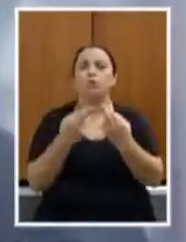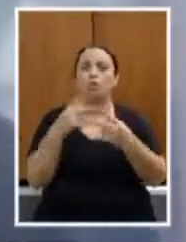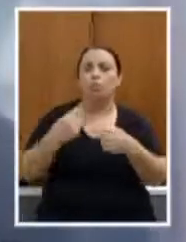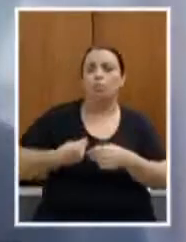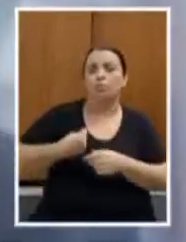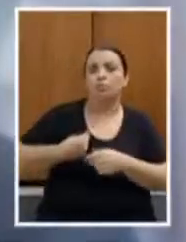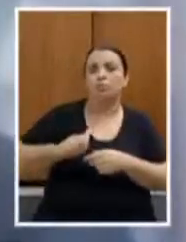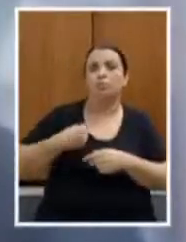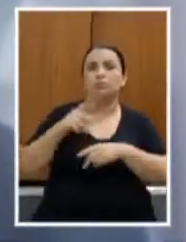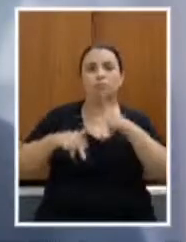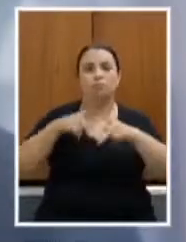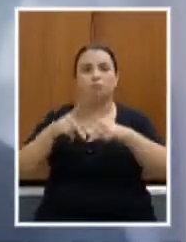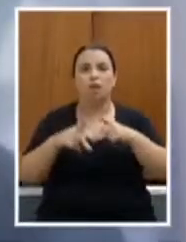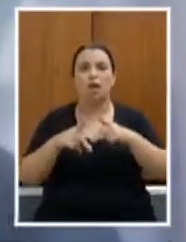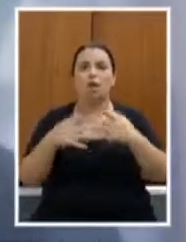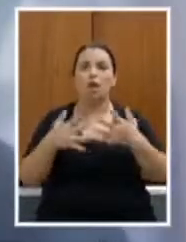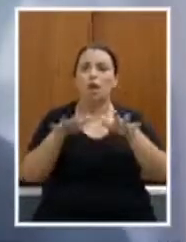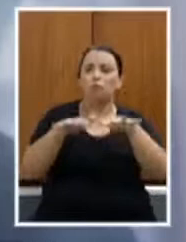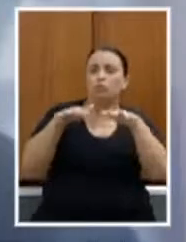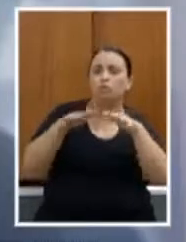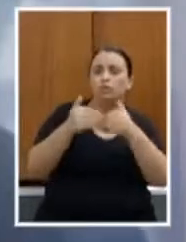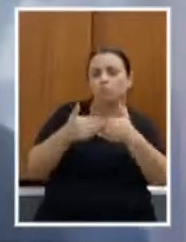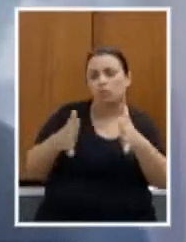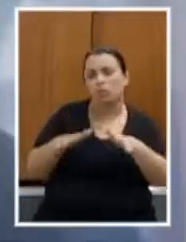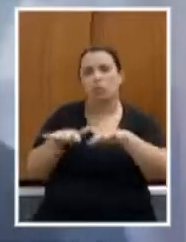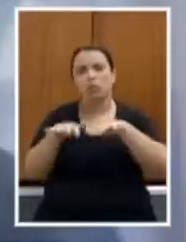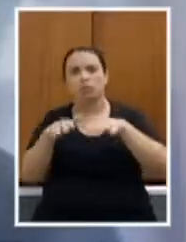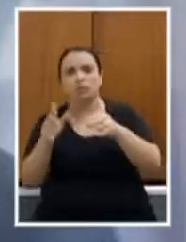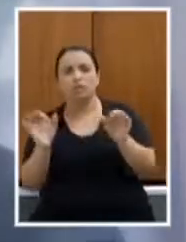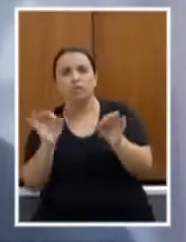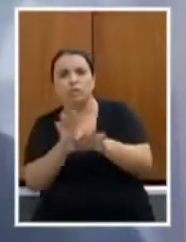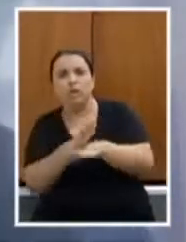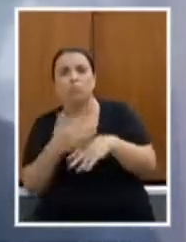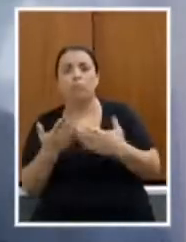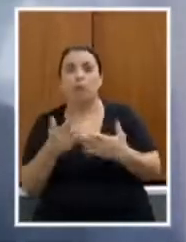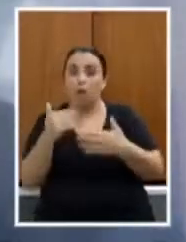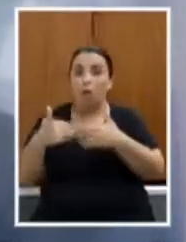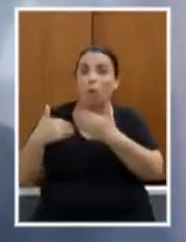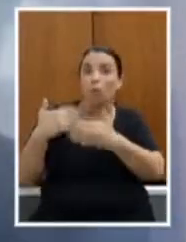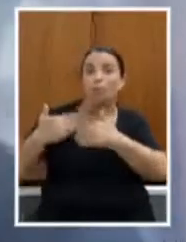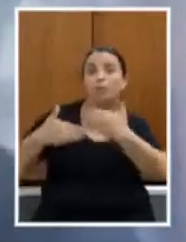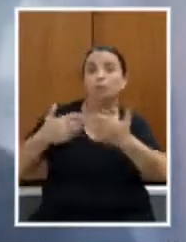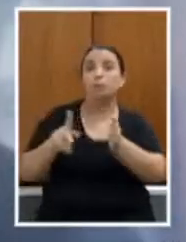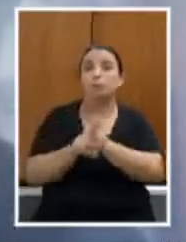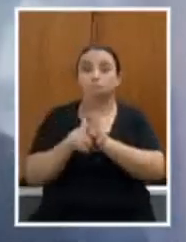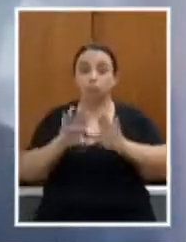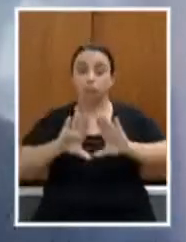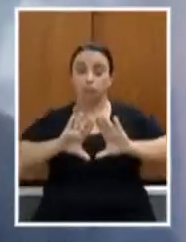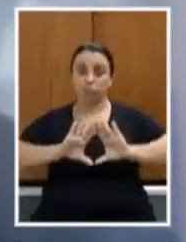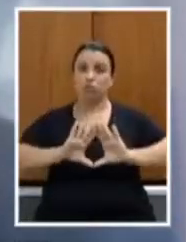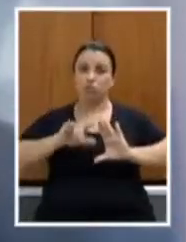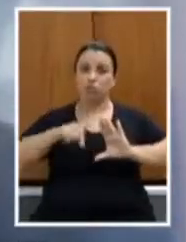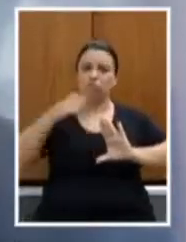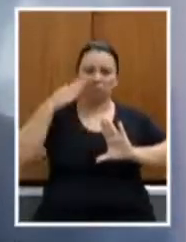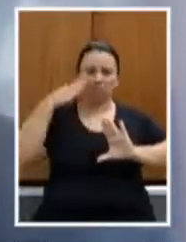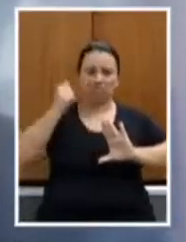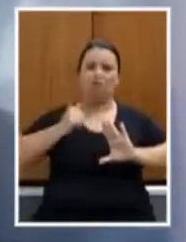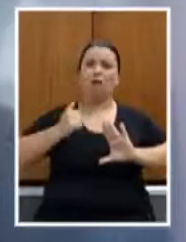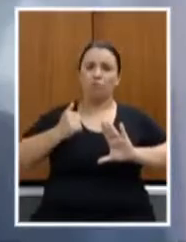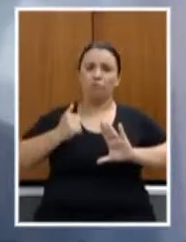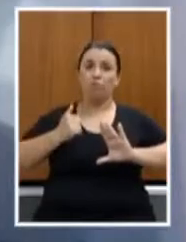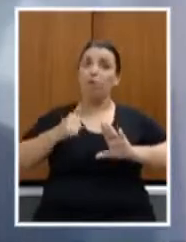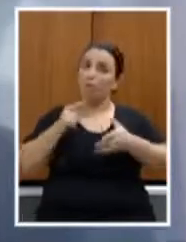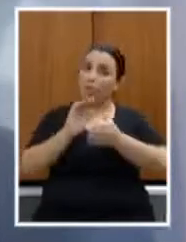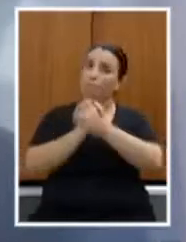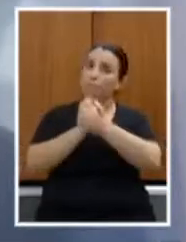de encerramento, ou seja, é um processo que a Assembleia de Minas é pioneira. Parabéns por